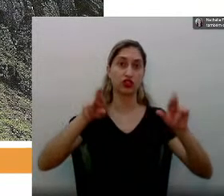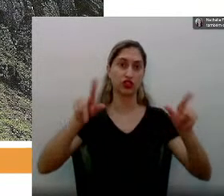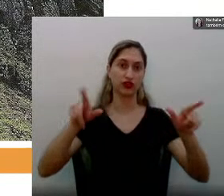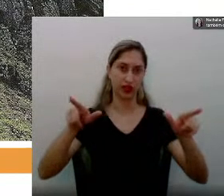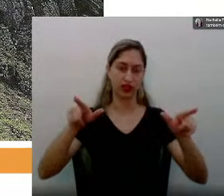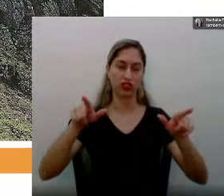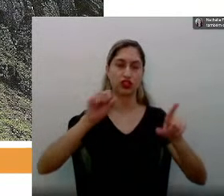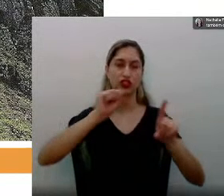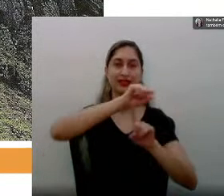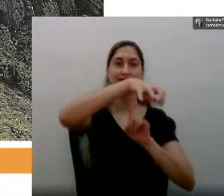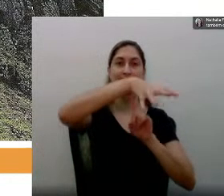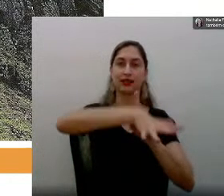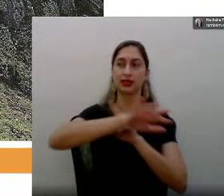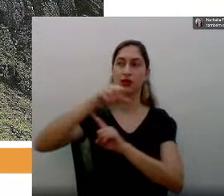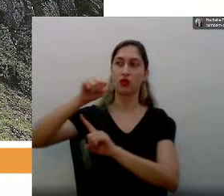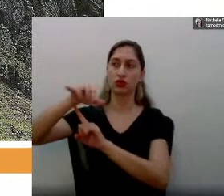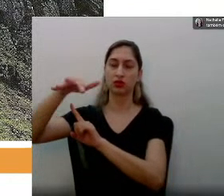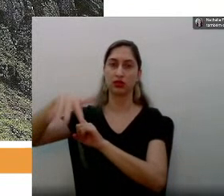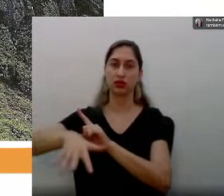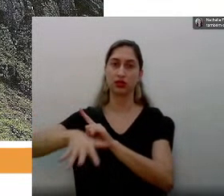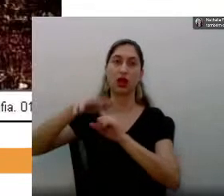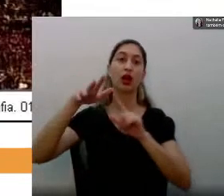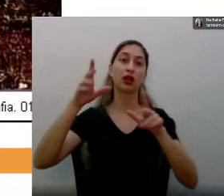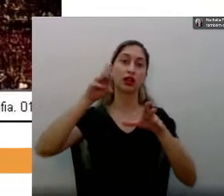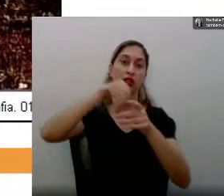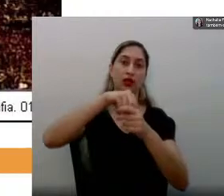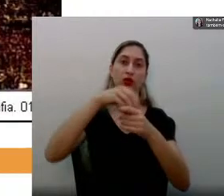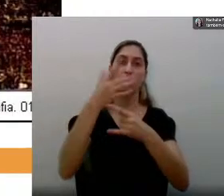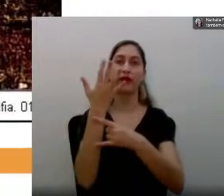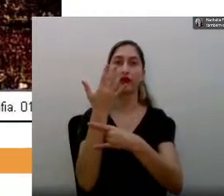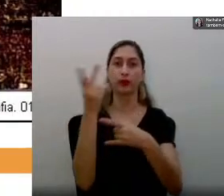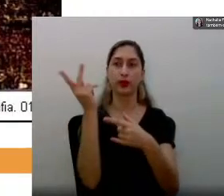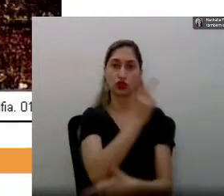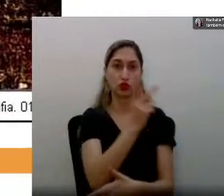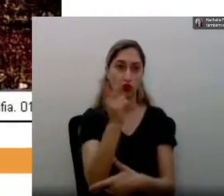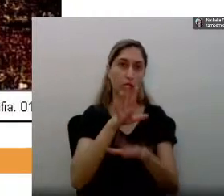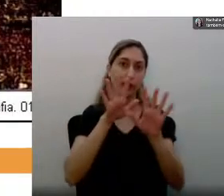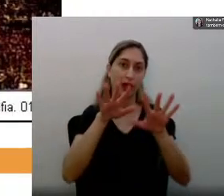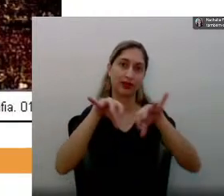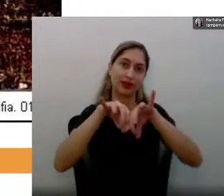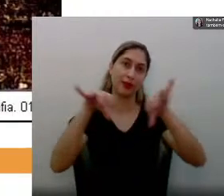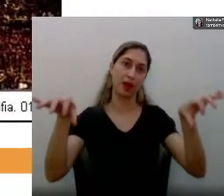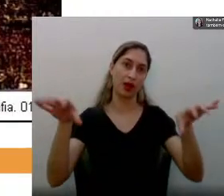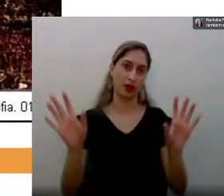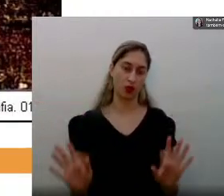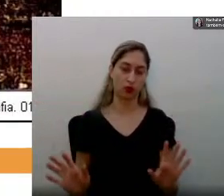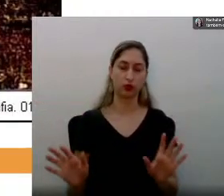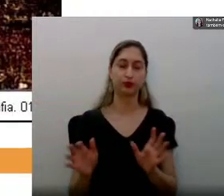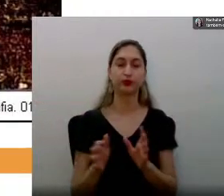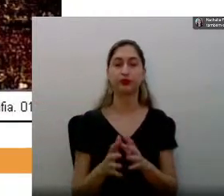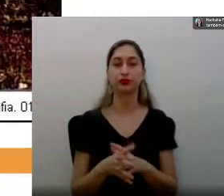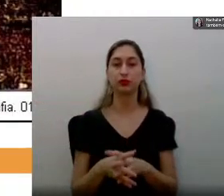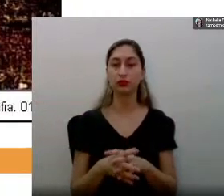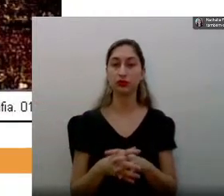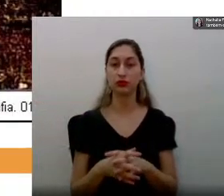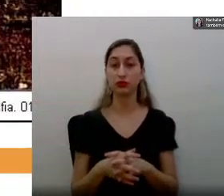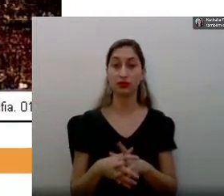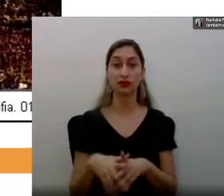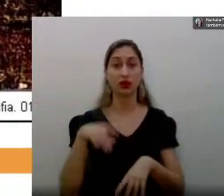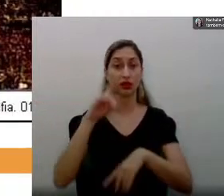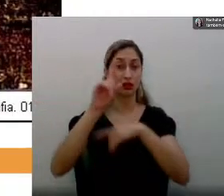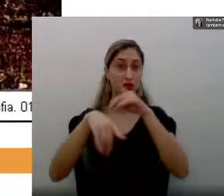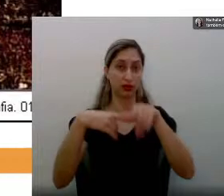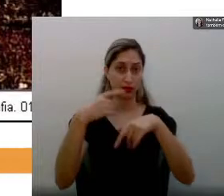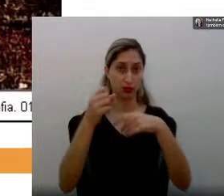dentro da Universidade não é projeto de extensão diferentes tá então passado a construção né Desse